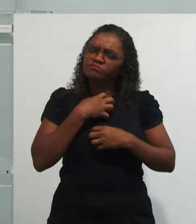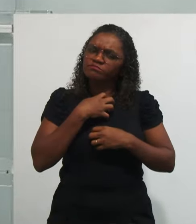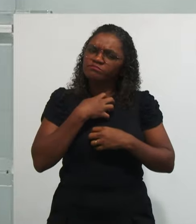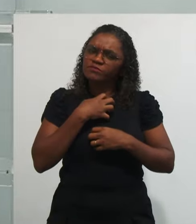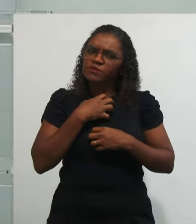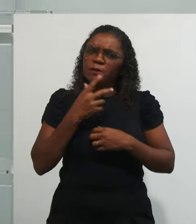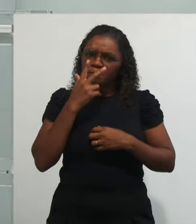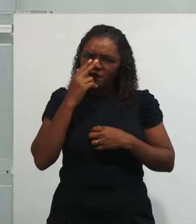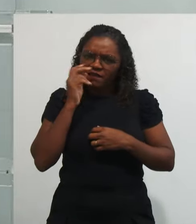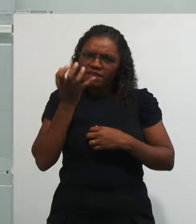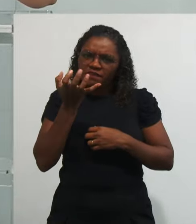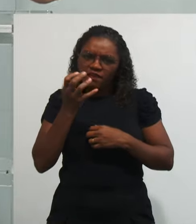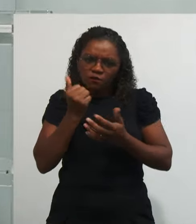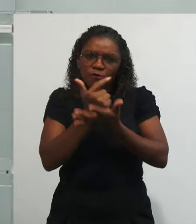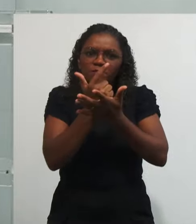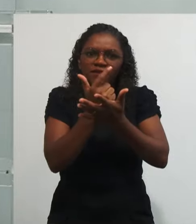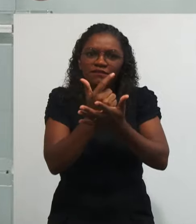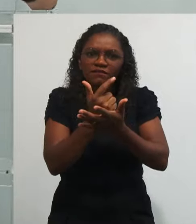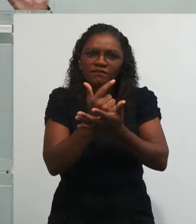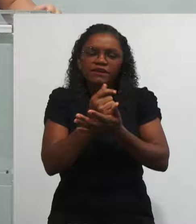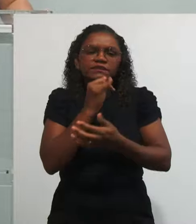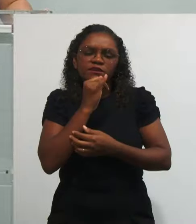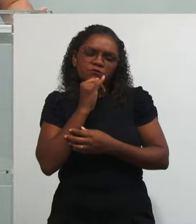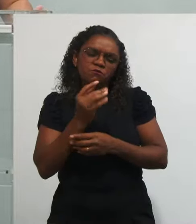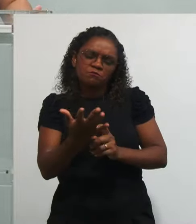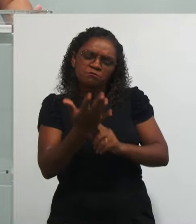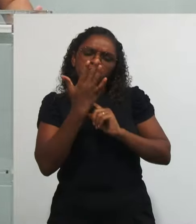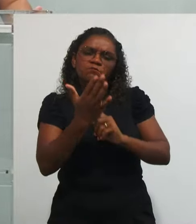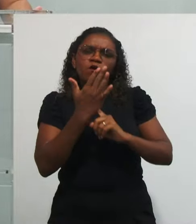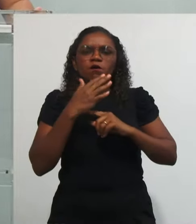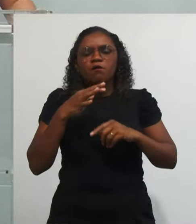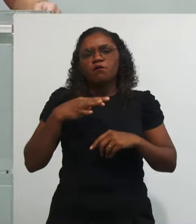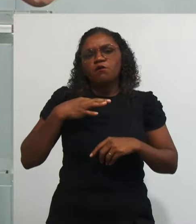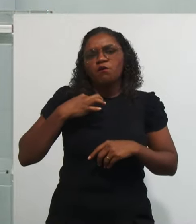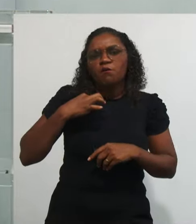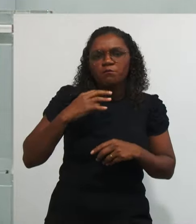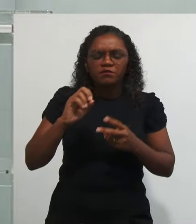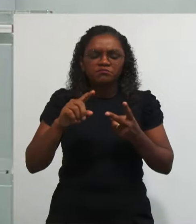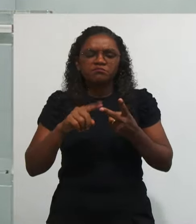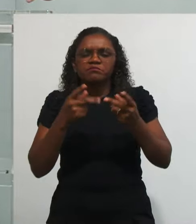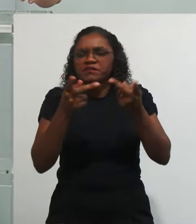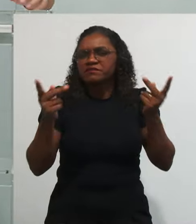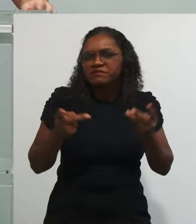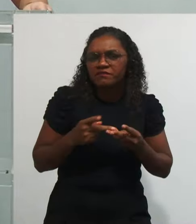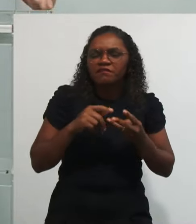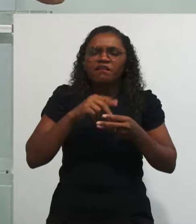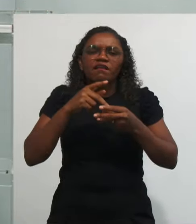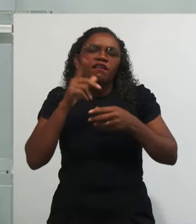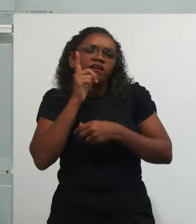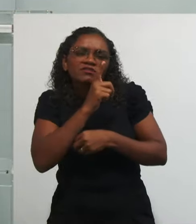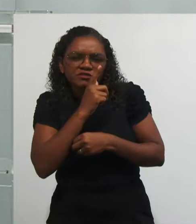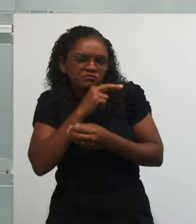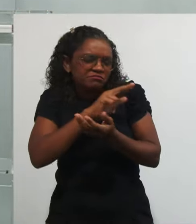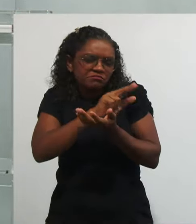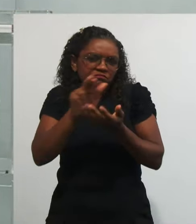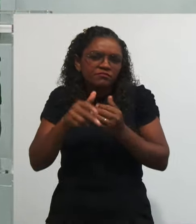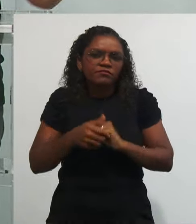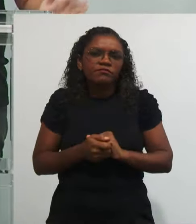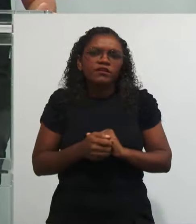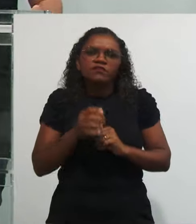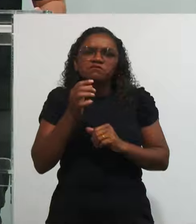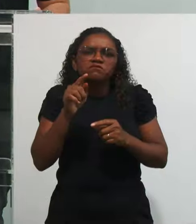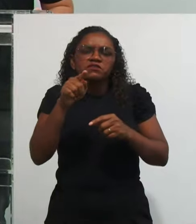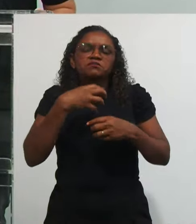uma motivação para comprar aquela roupa para comprar aquela pizza para comprar aquele lanche né você tava ali de boa